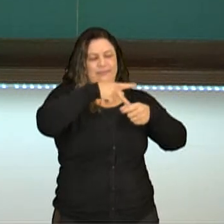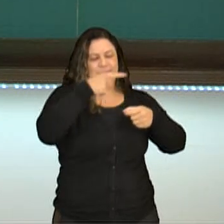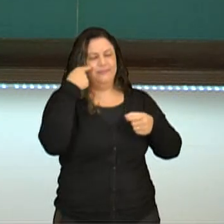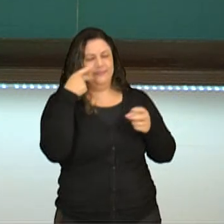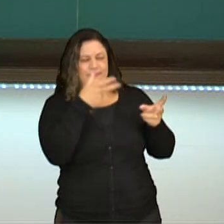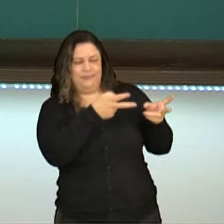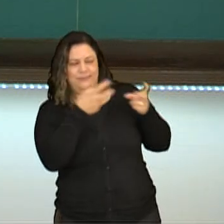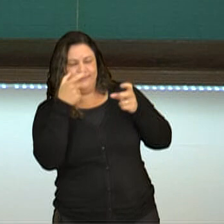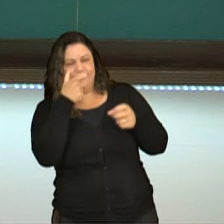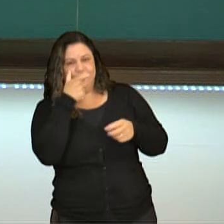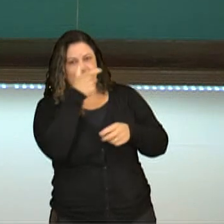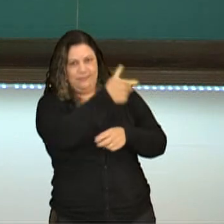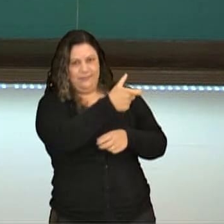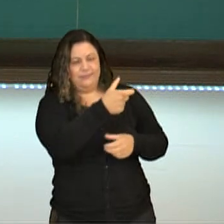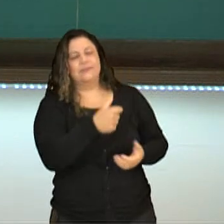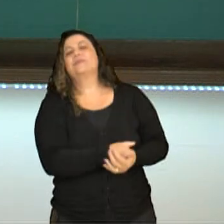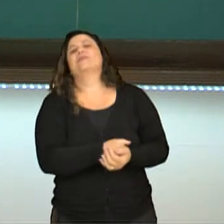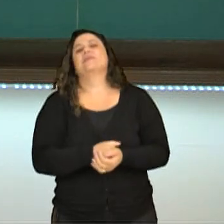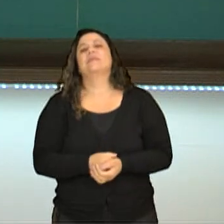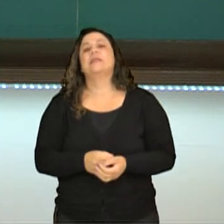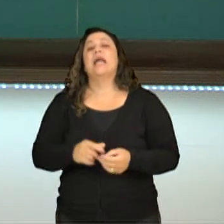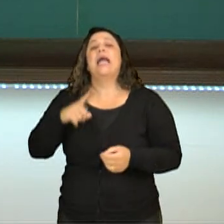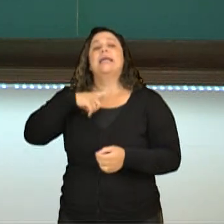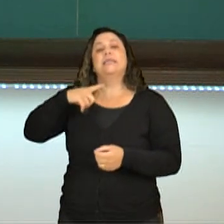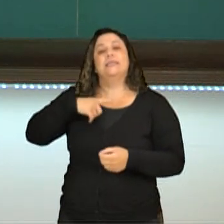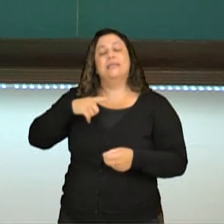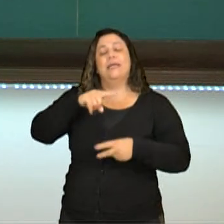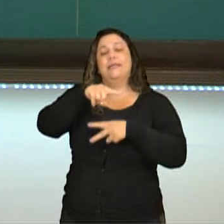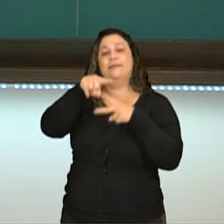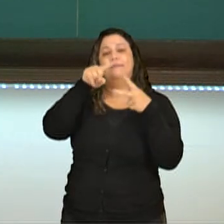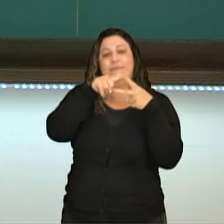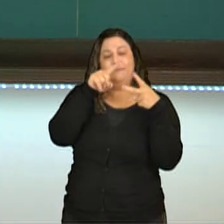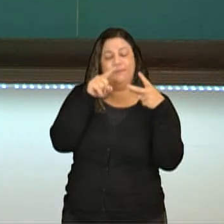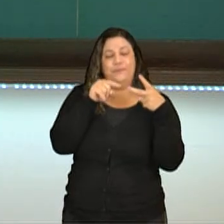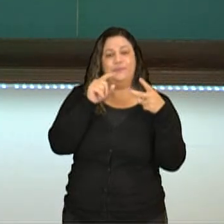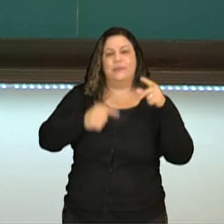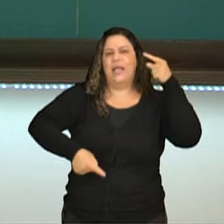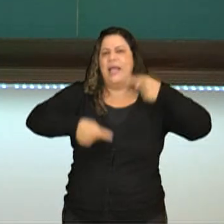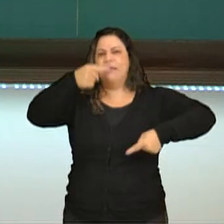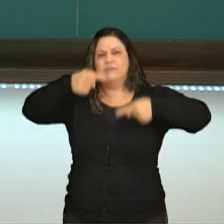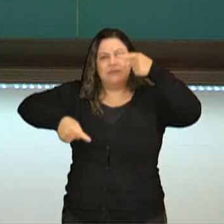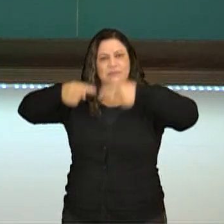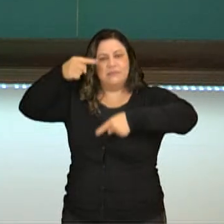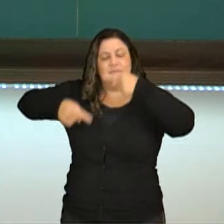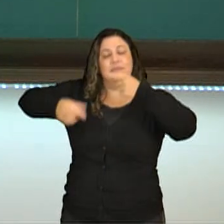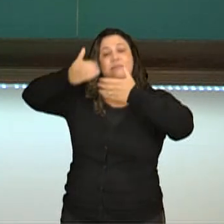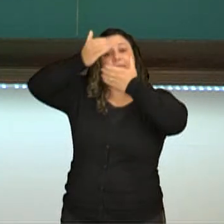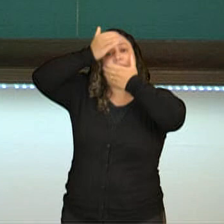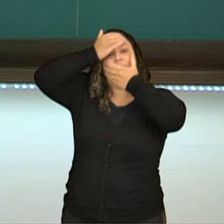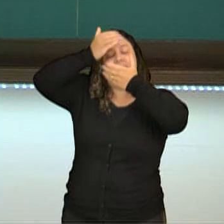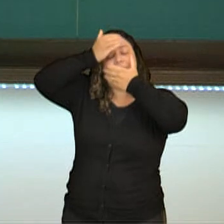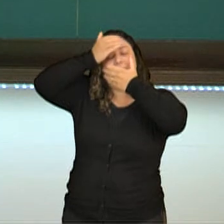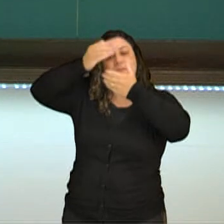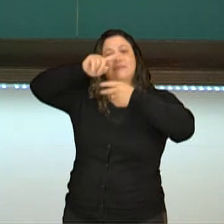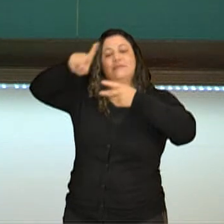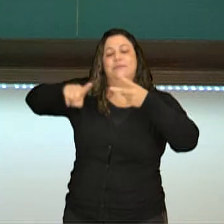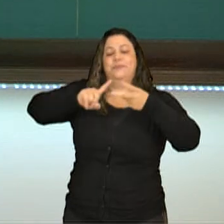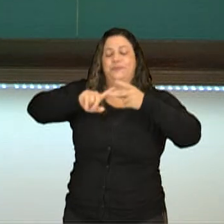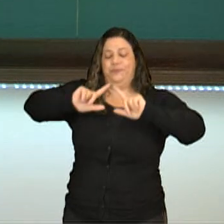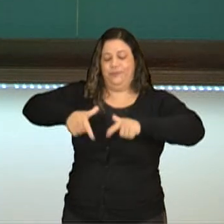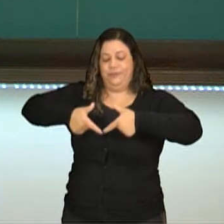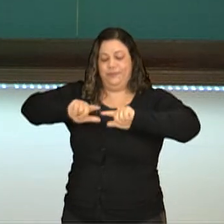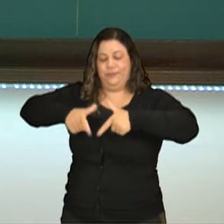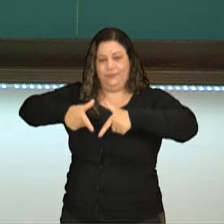países industrializados se interessavam. E aí nós temos a disputa entre palestinos e